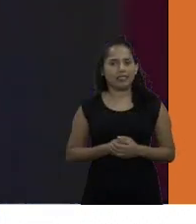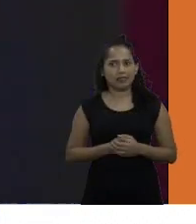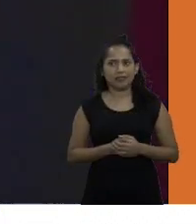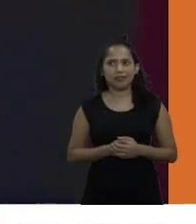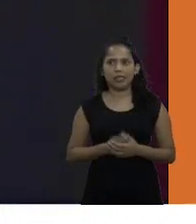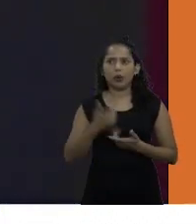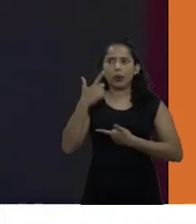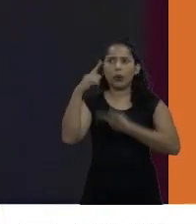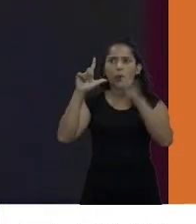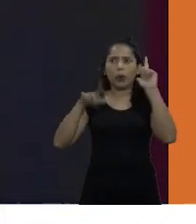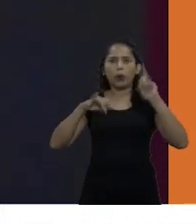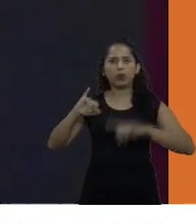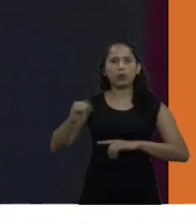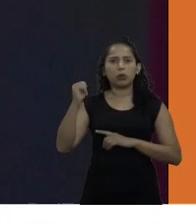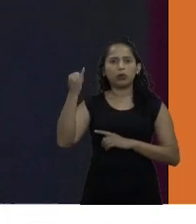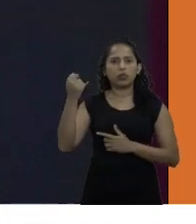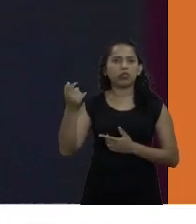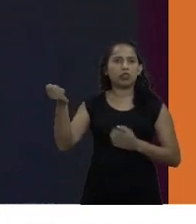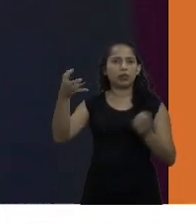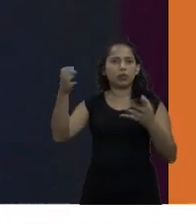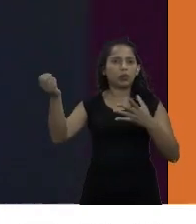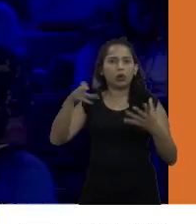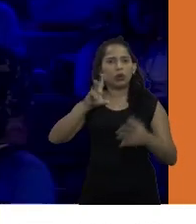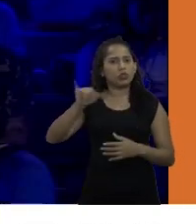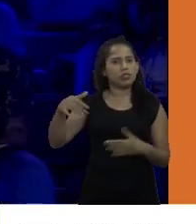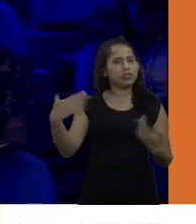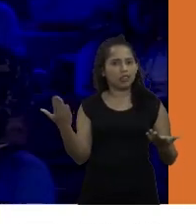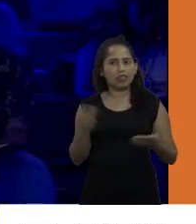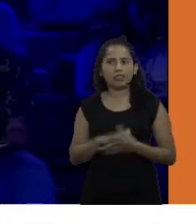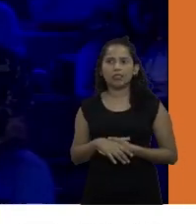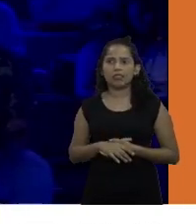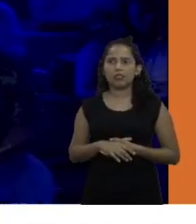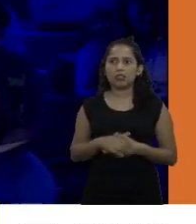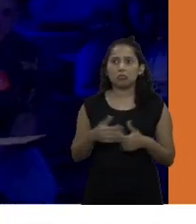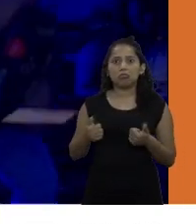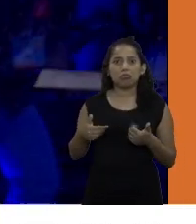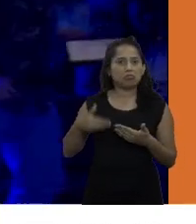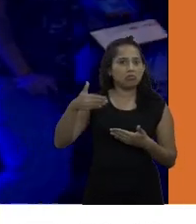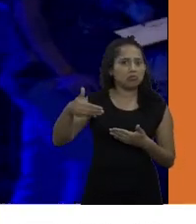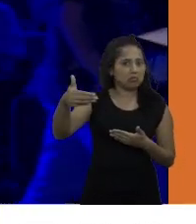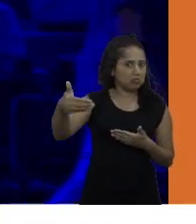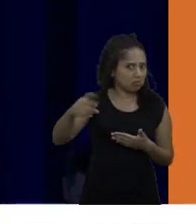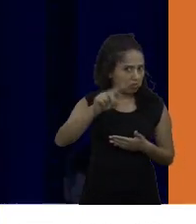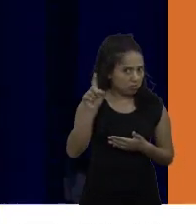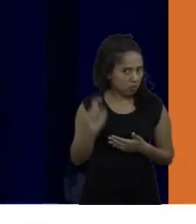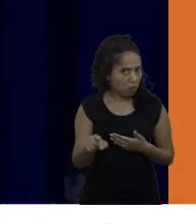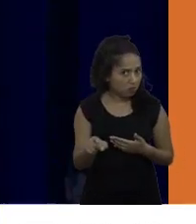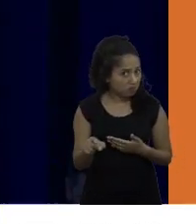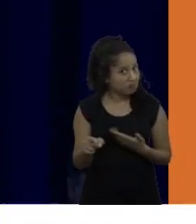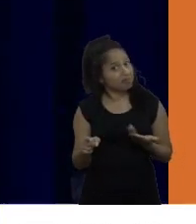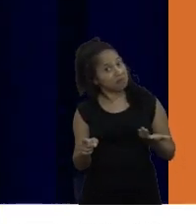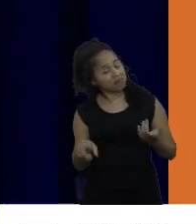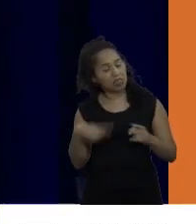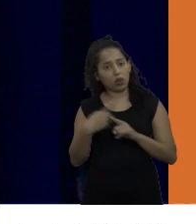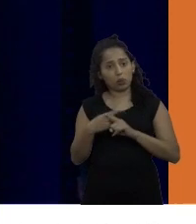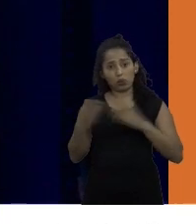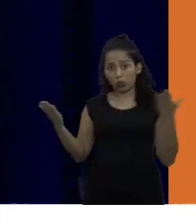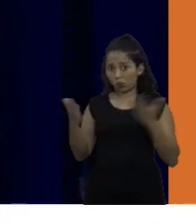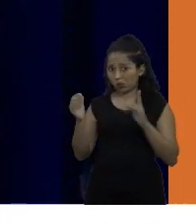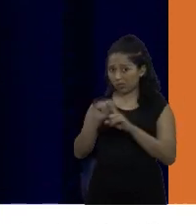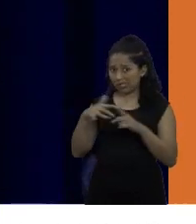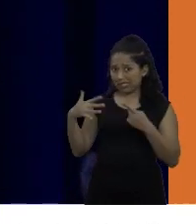outras oportunidades vão surgir, ou seja, novos cargos vão surgir. Vão? Essa é a pergunta. Porque o gap social hoje já é